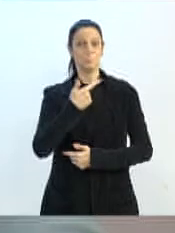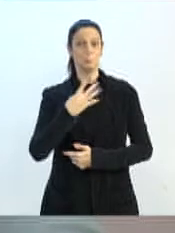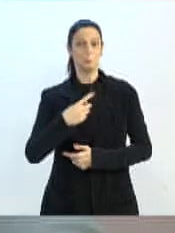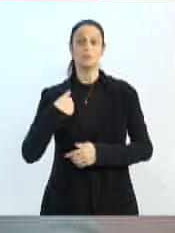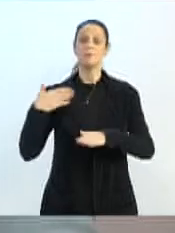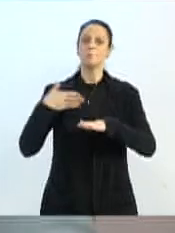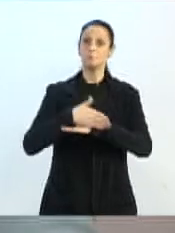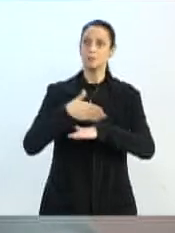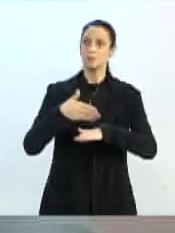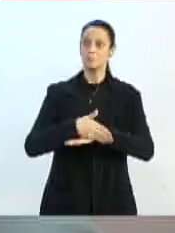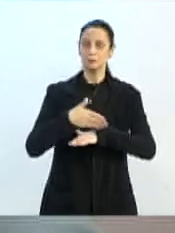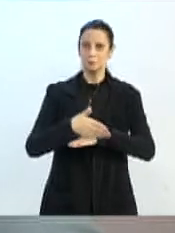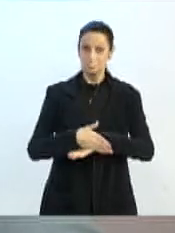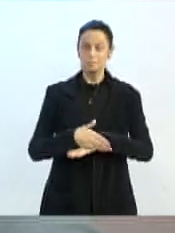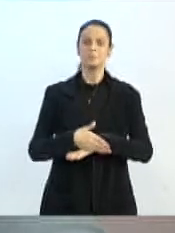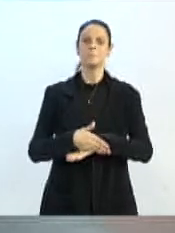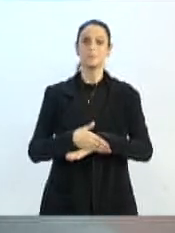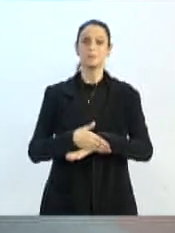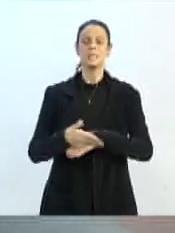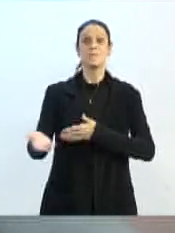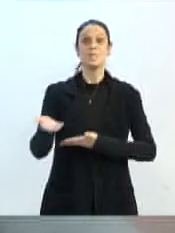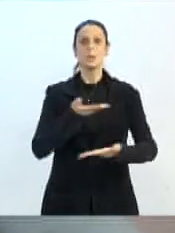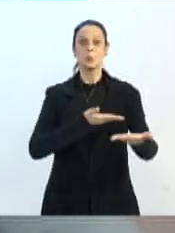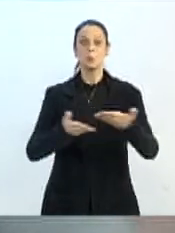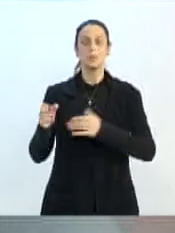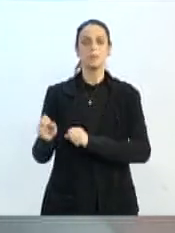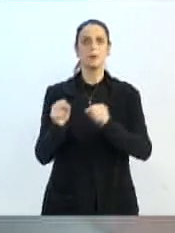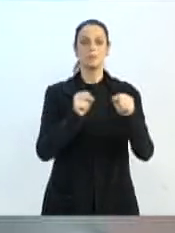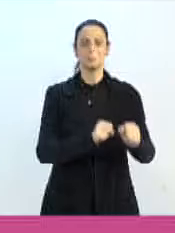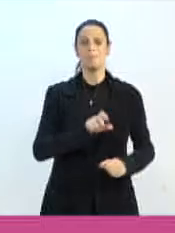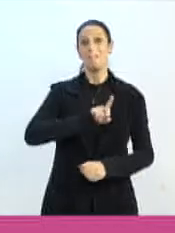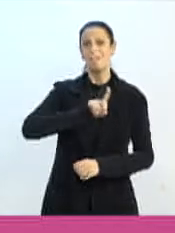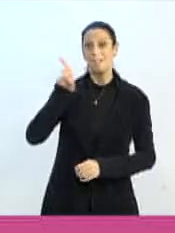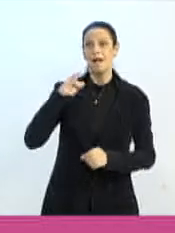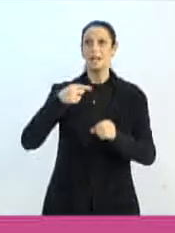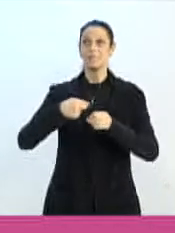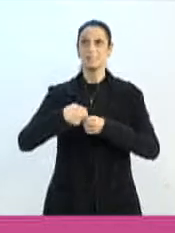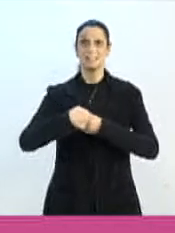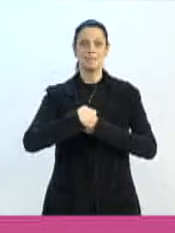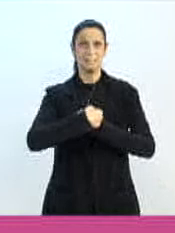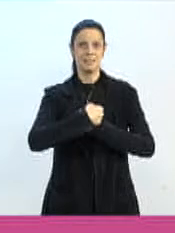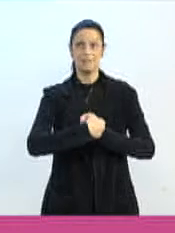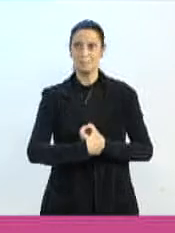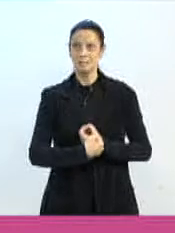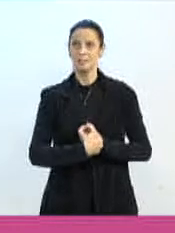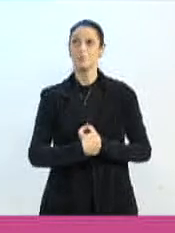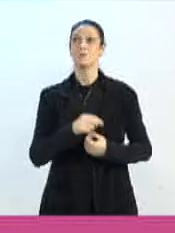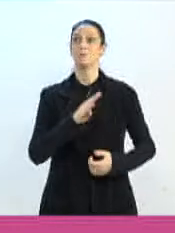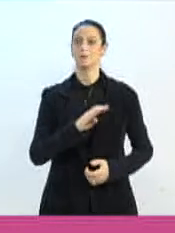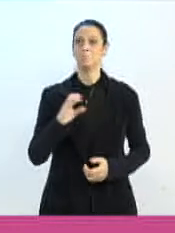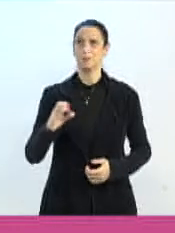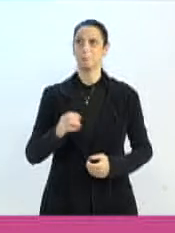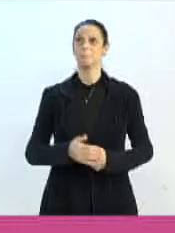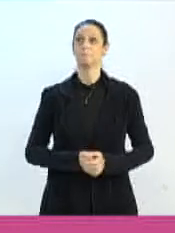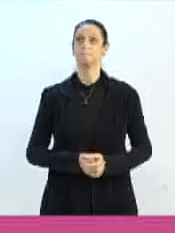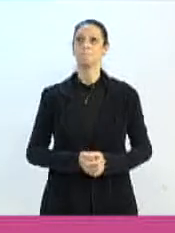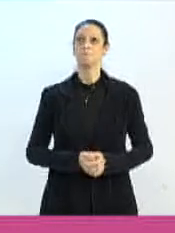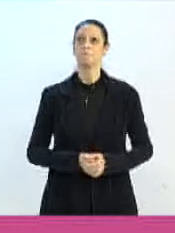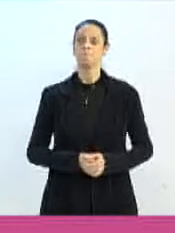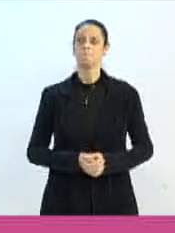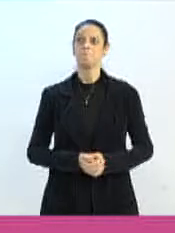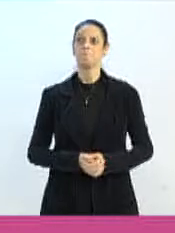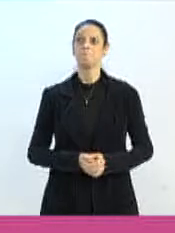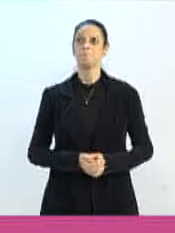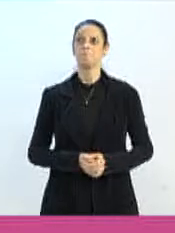do Circuito Podemos, na cidade de Balneário Camboriú. É o partido no qual eu sou filiada. E, para minha alegria, também